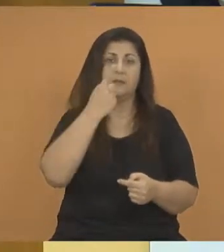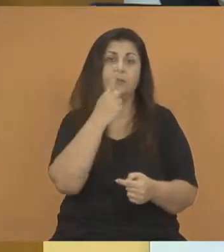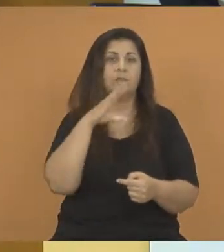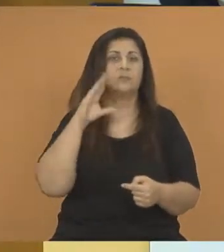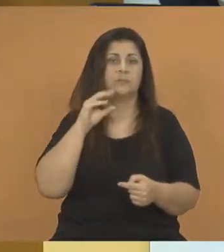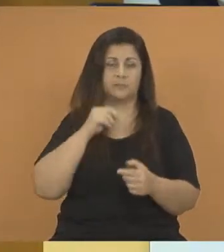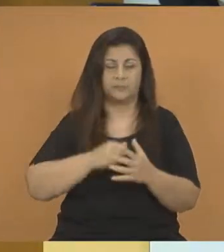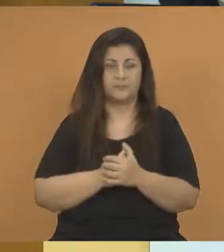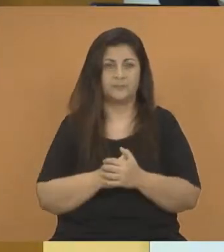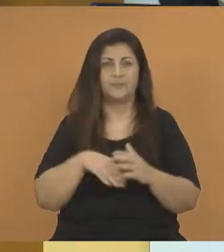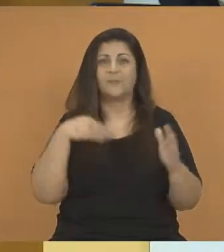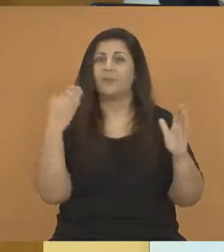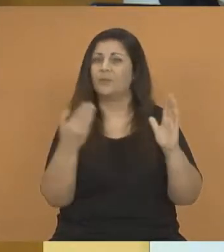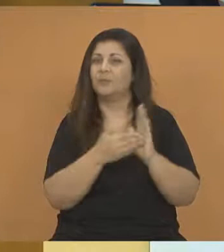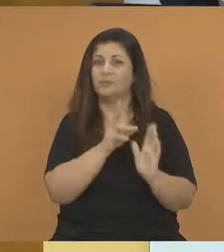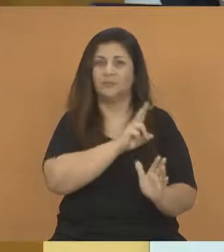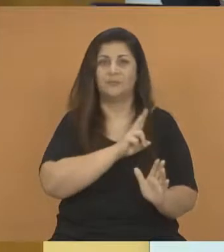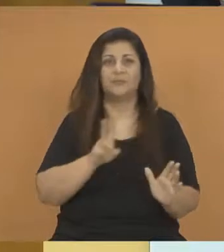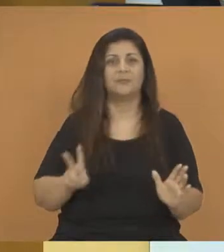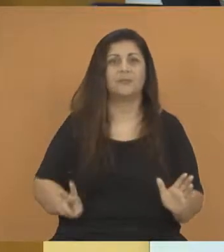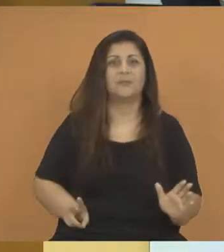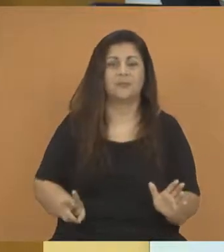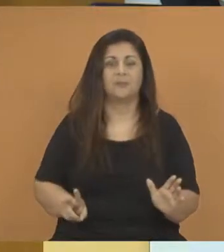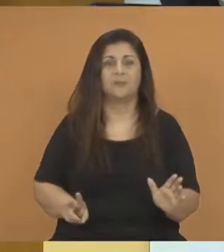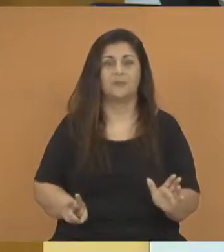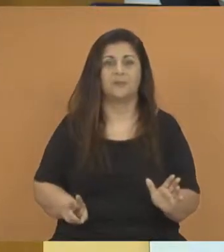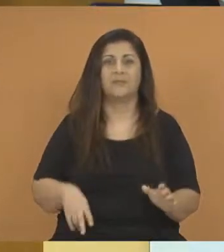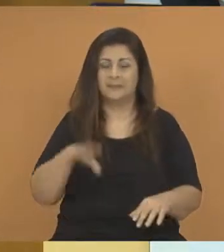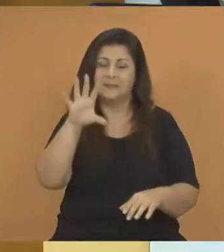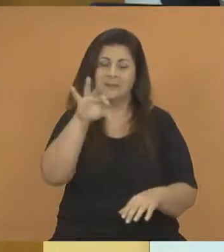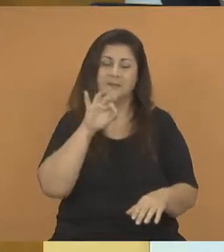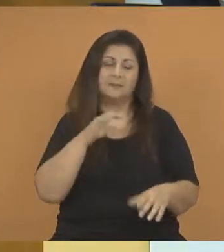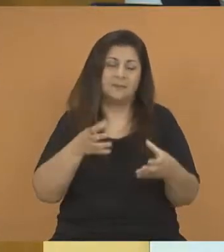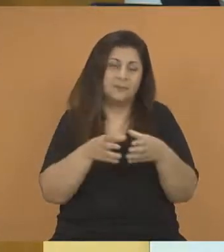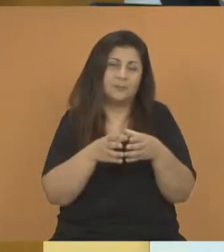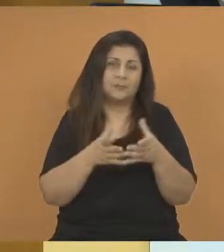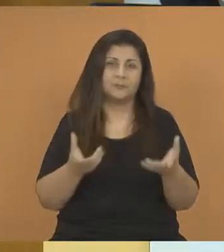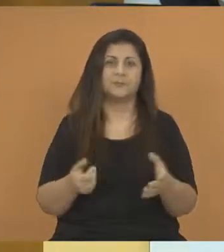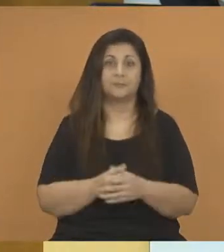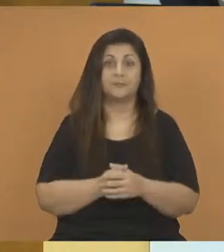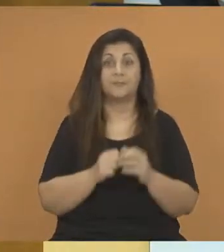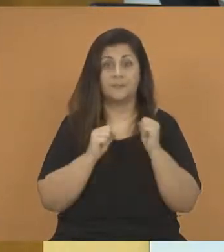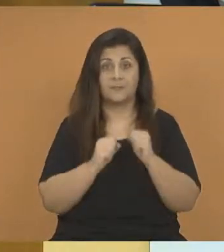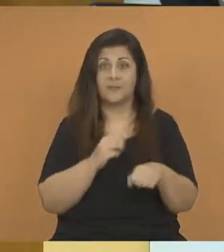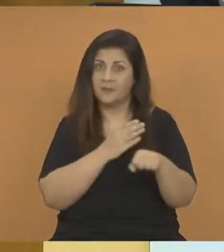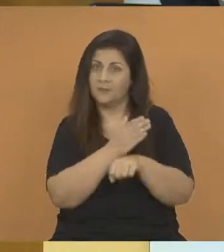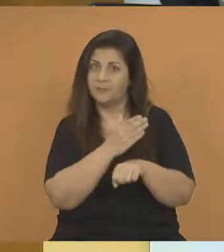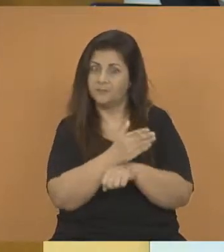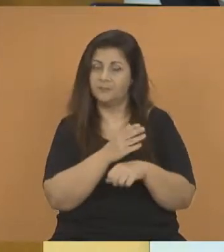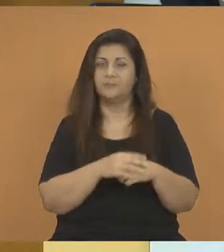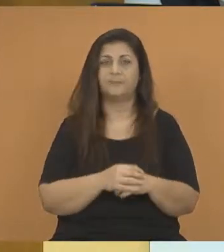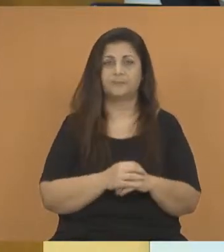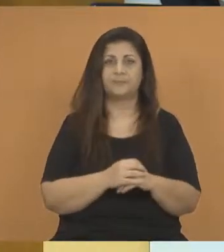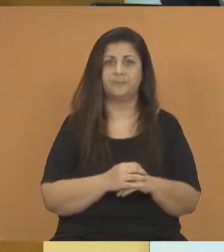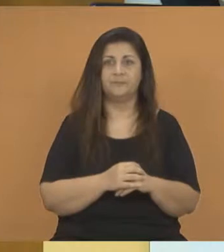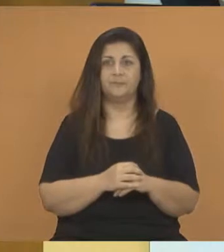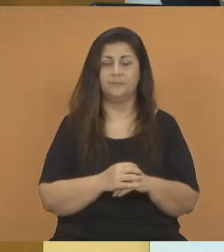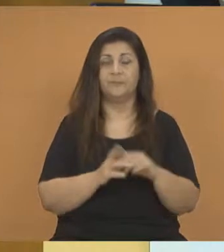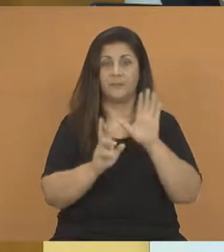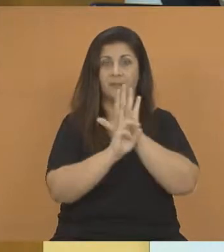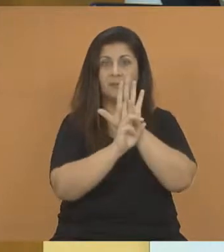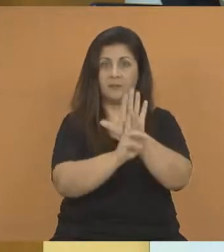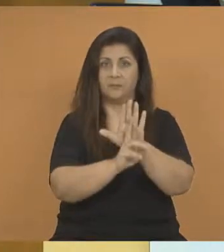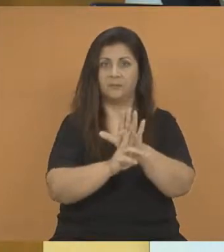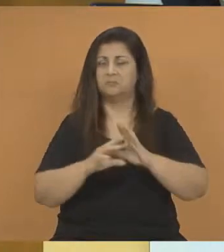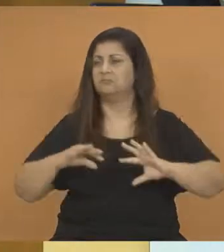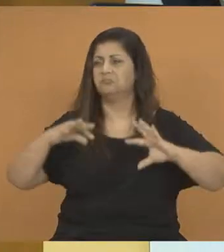secretário. Todos vereadores escolhidos pelos vereadores que integram poderão participar da Frente, representantes de